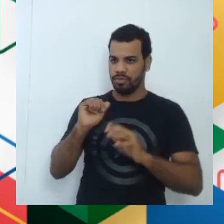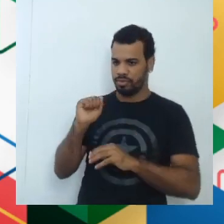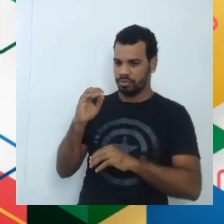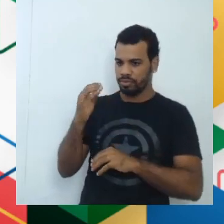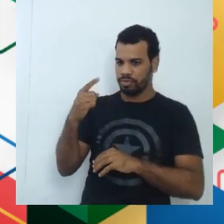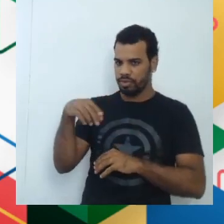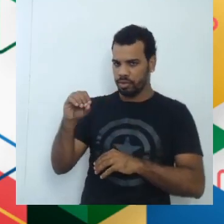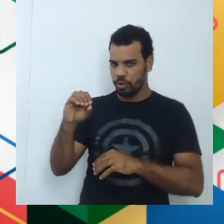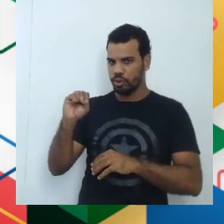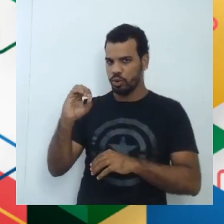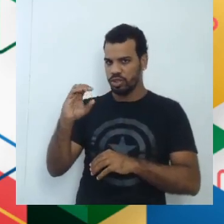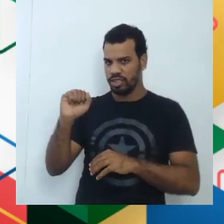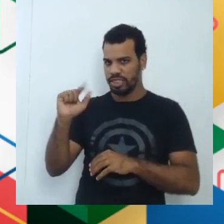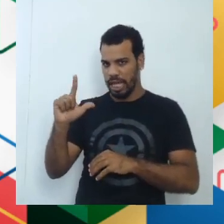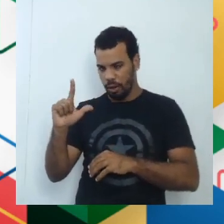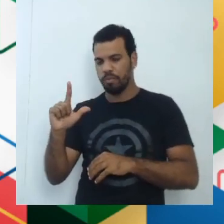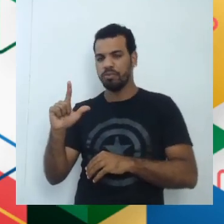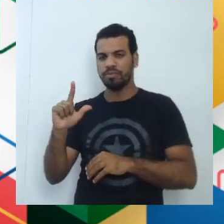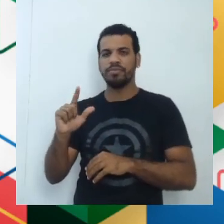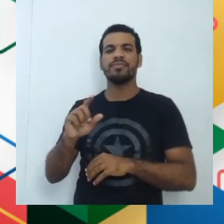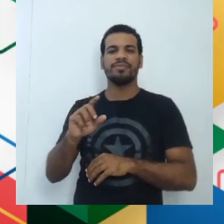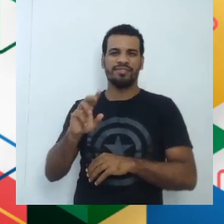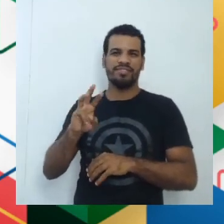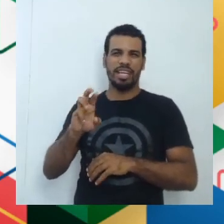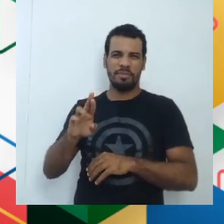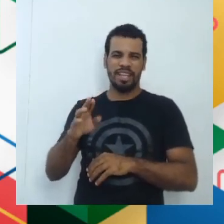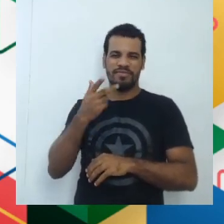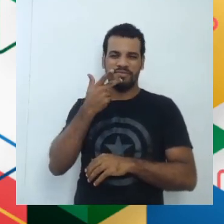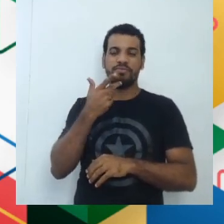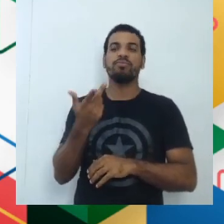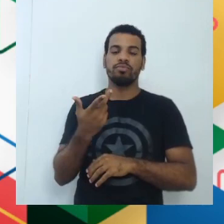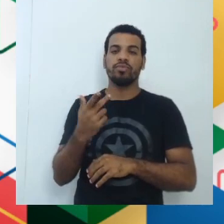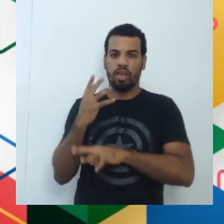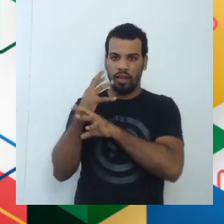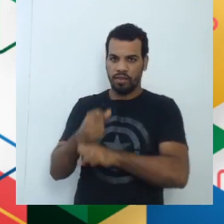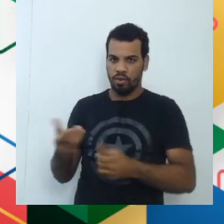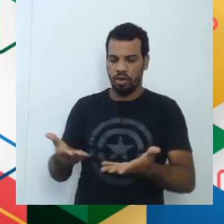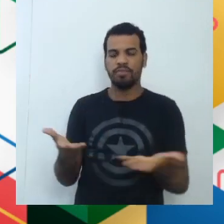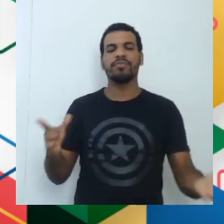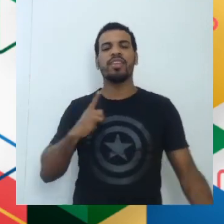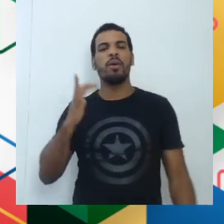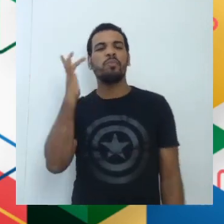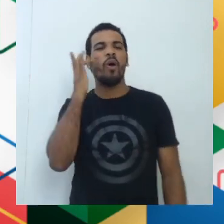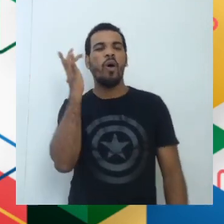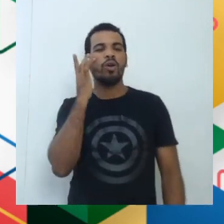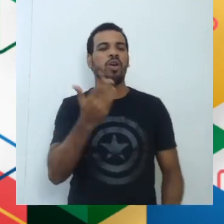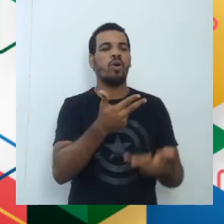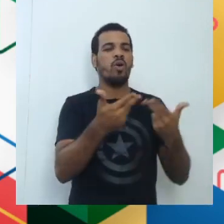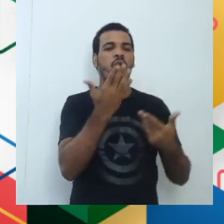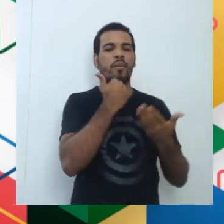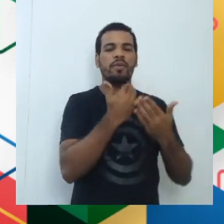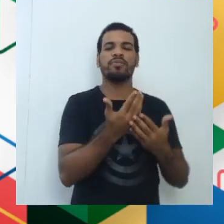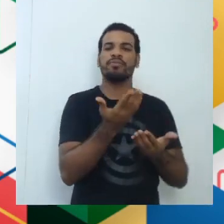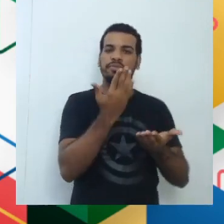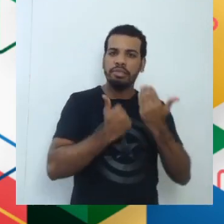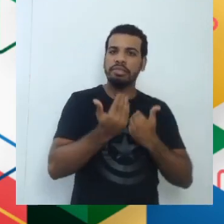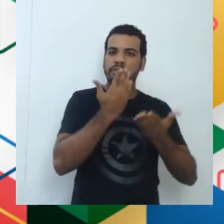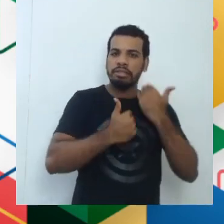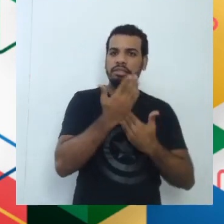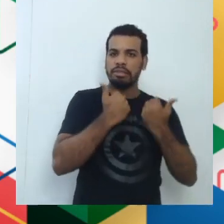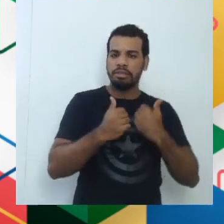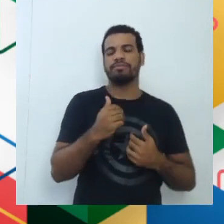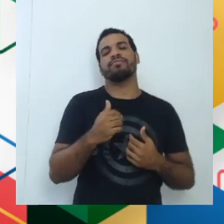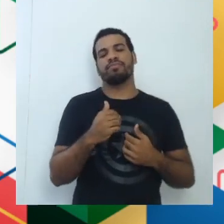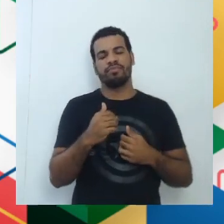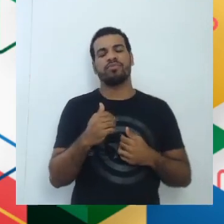de Weber, que a gente vai fazer uma revisão agora, e nós vamos ter aí a moda, o consumo de certos alimentos, a ação no mercado